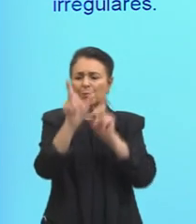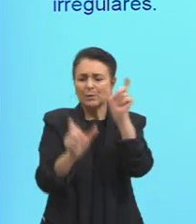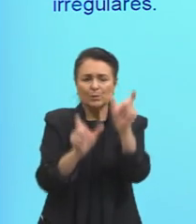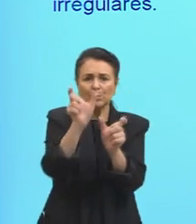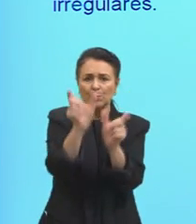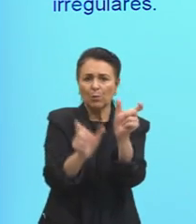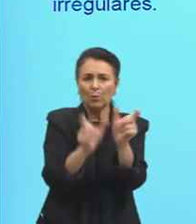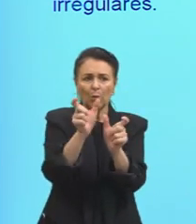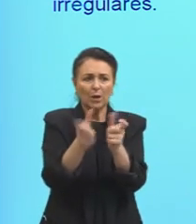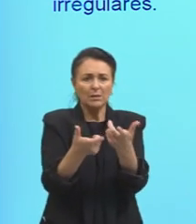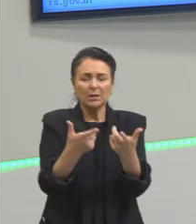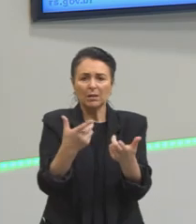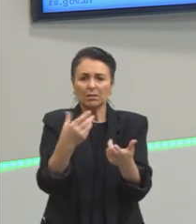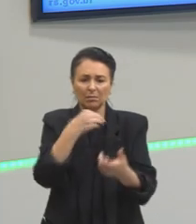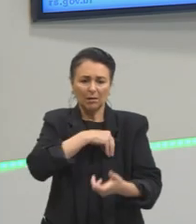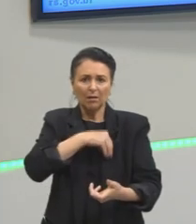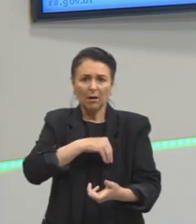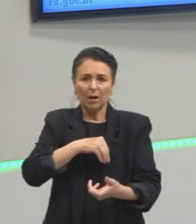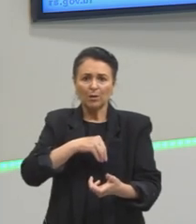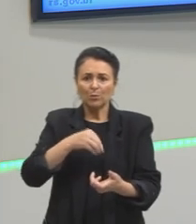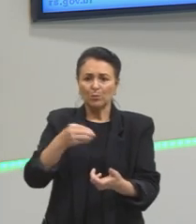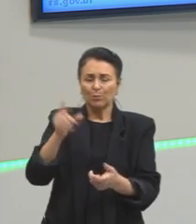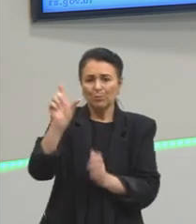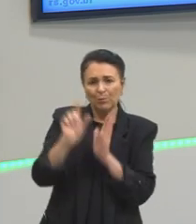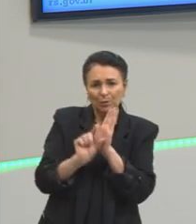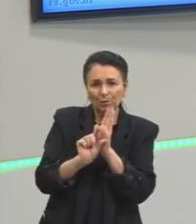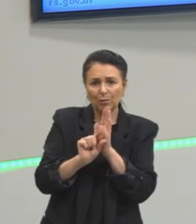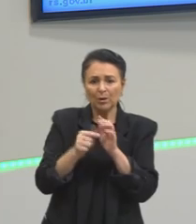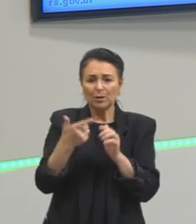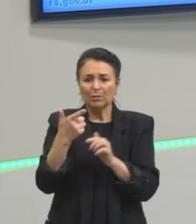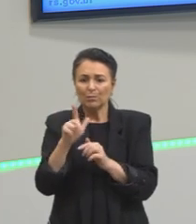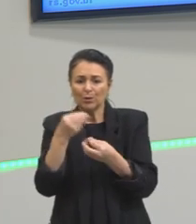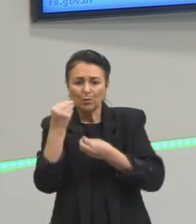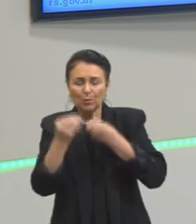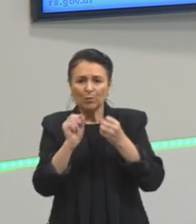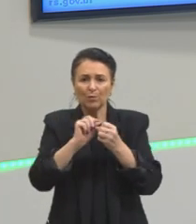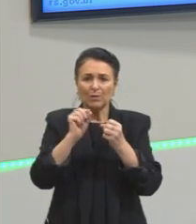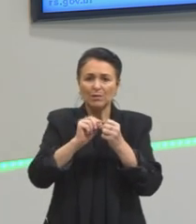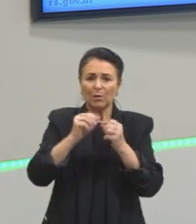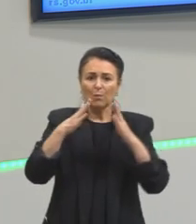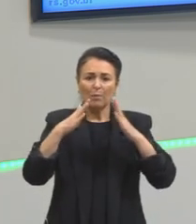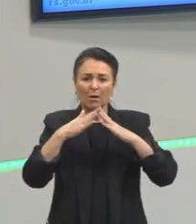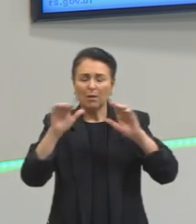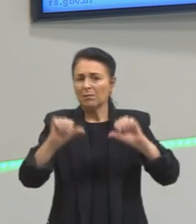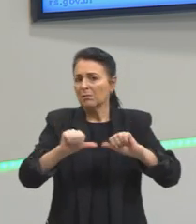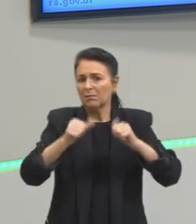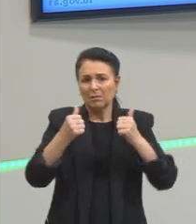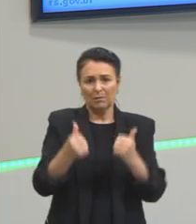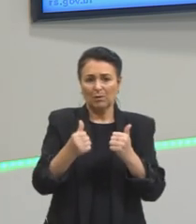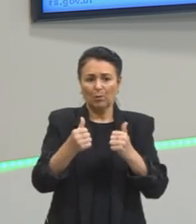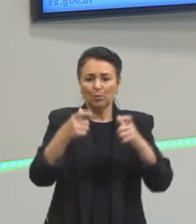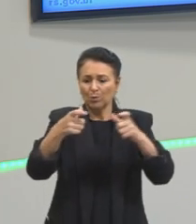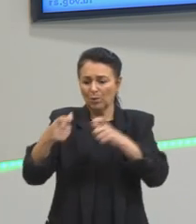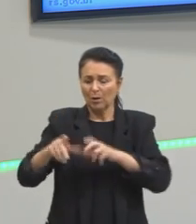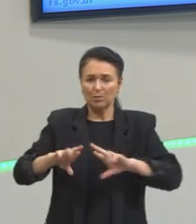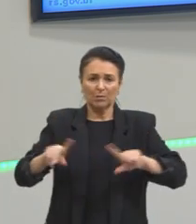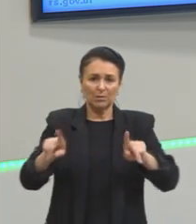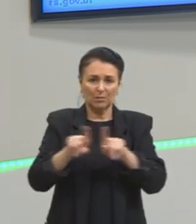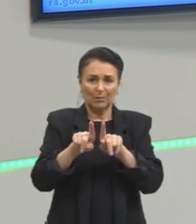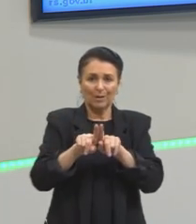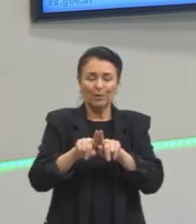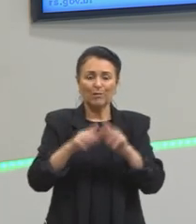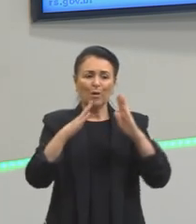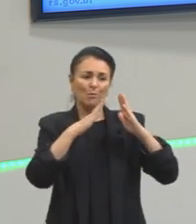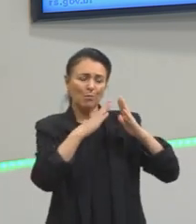pessoas de o poder aquisitivo mais baixo uma pessoas né que não tem como por exemplo fazer uma Fundação construir uma casa em outro lugar então